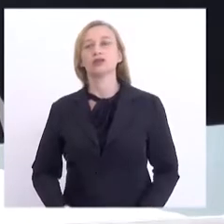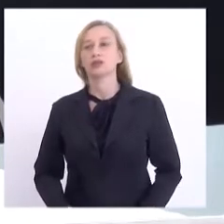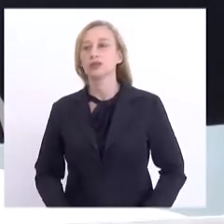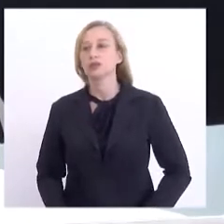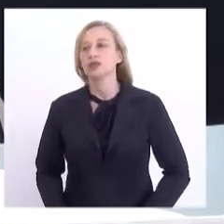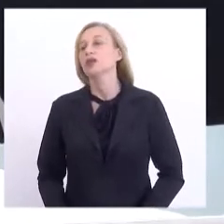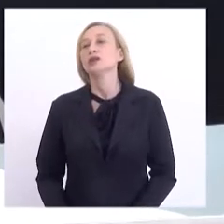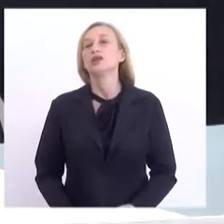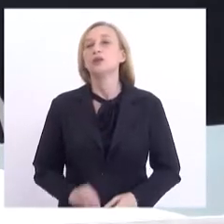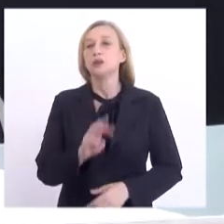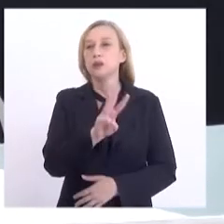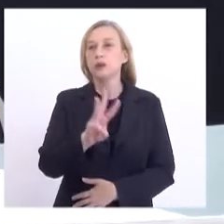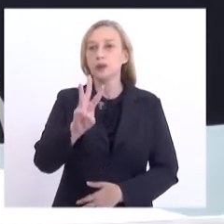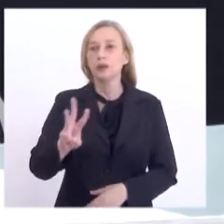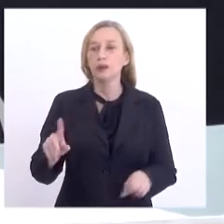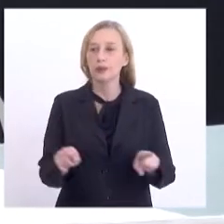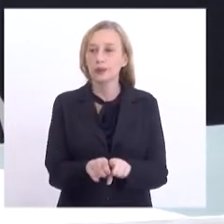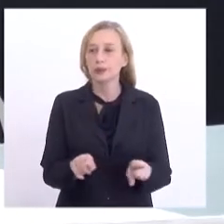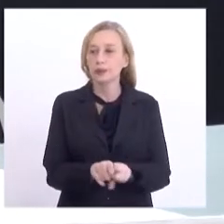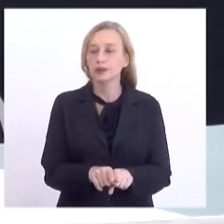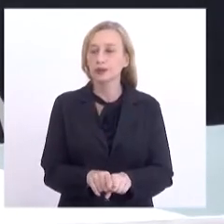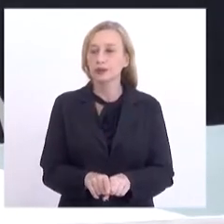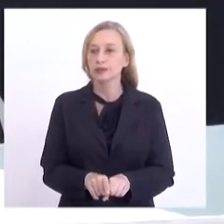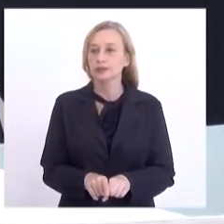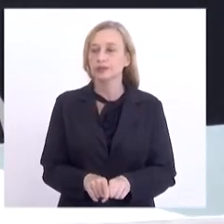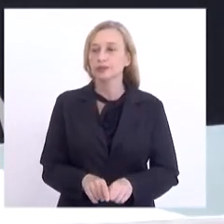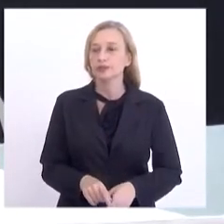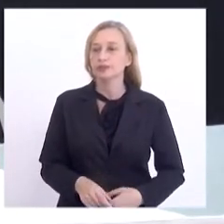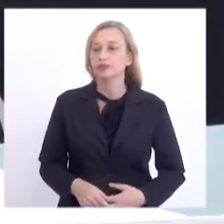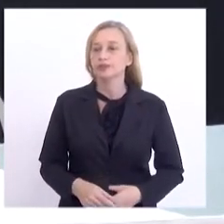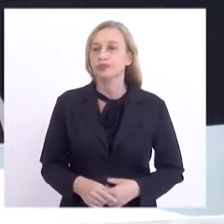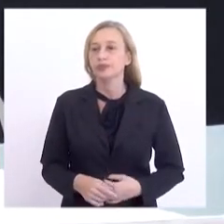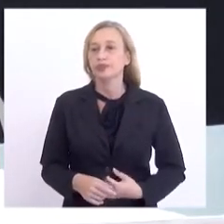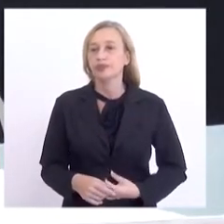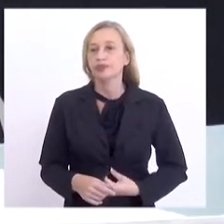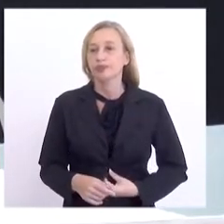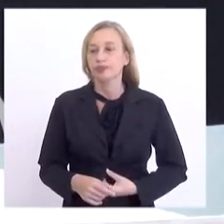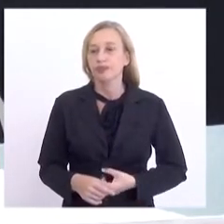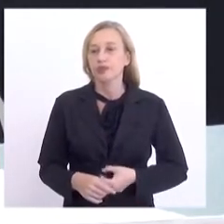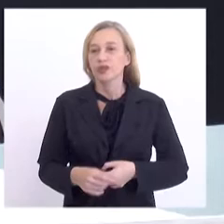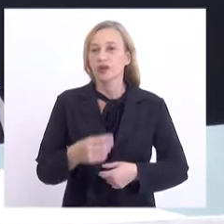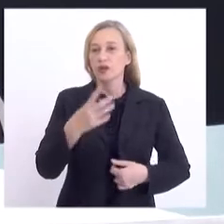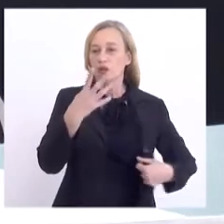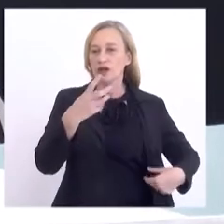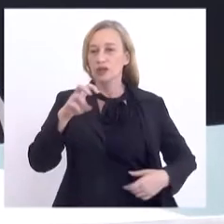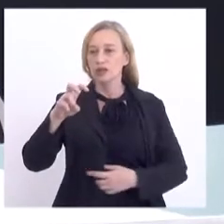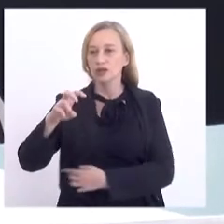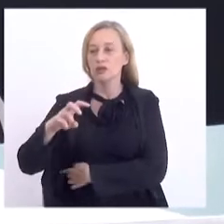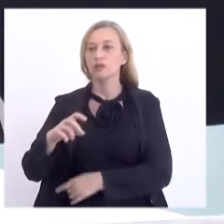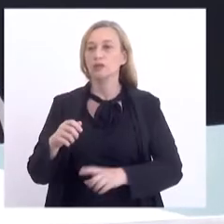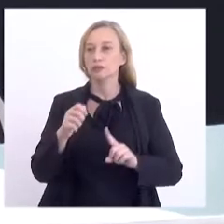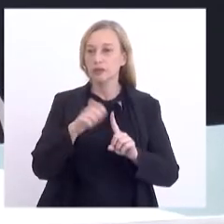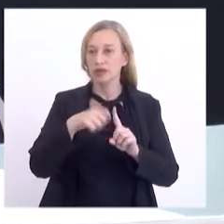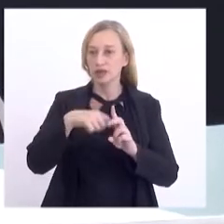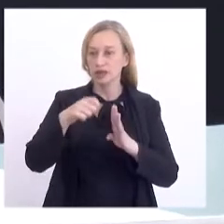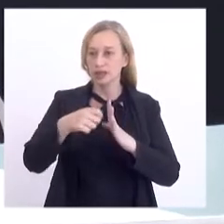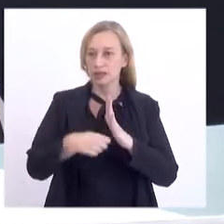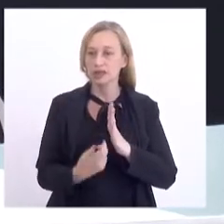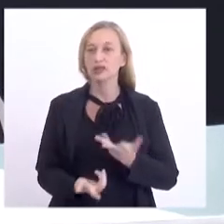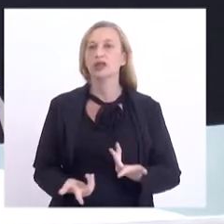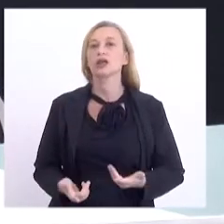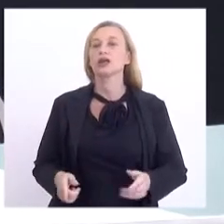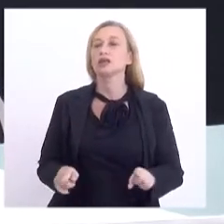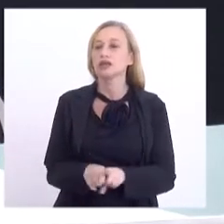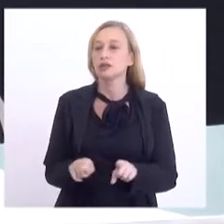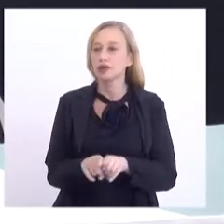site também a gente tá a gente está em constante evolução site tem apenas quatro cinco meses né que tá no ar então a gente está